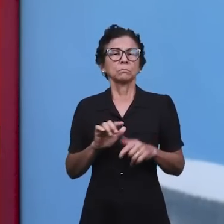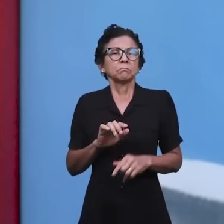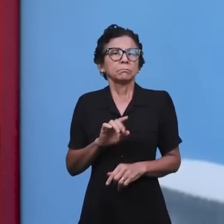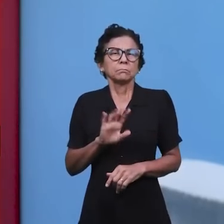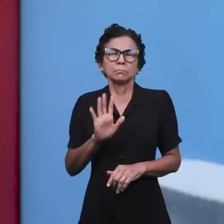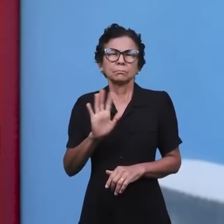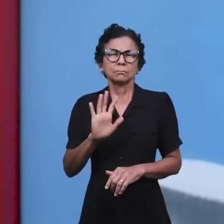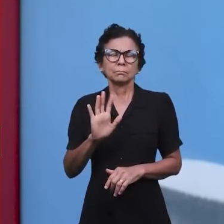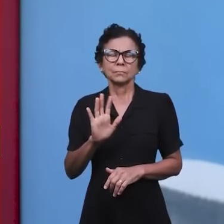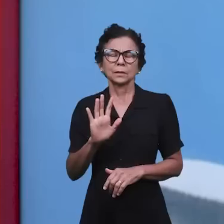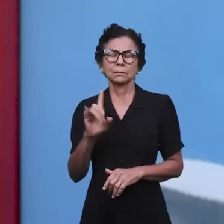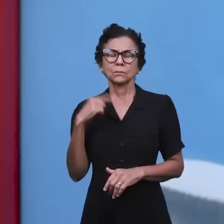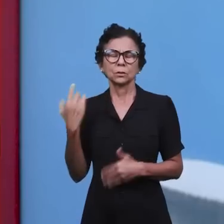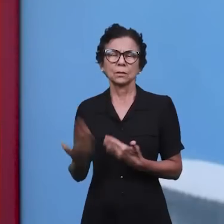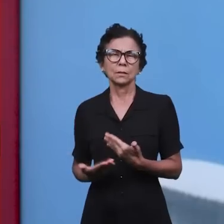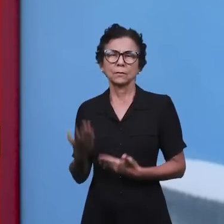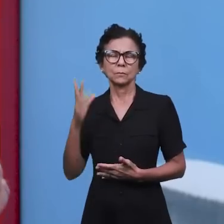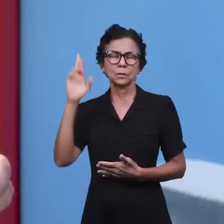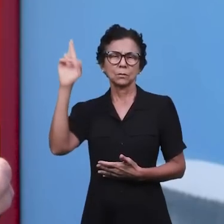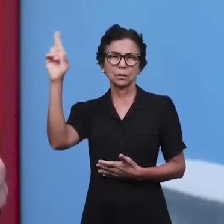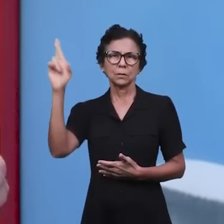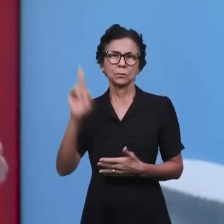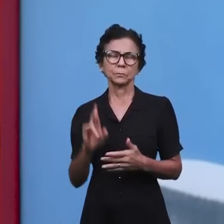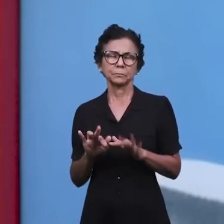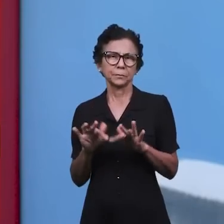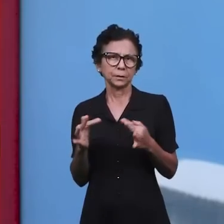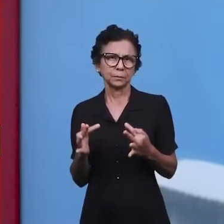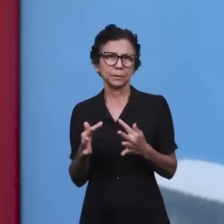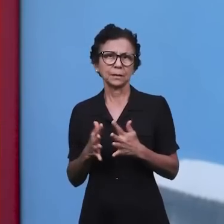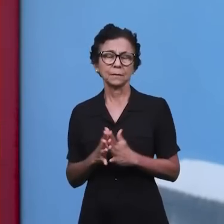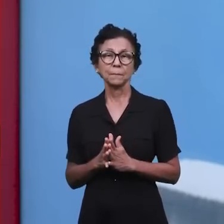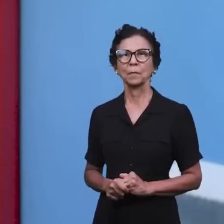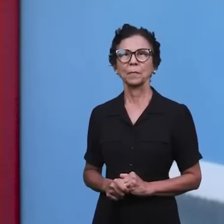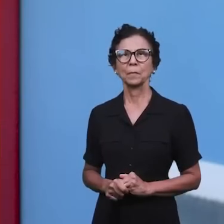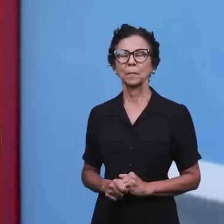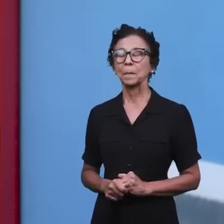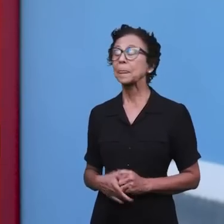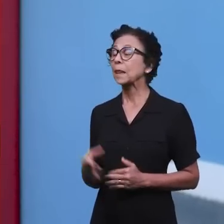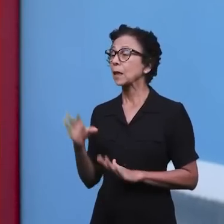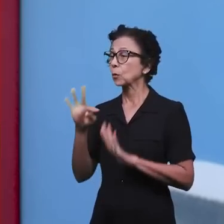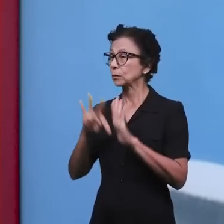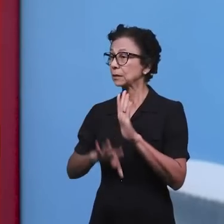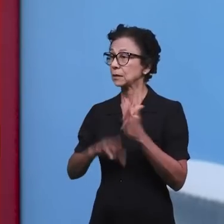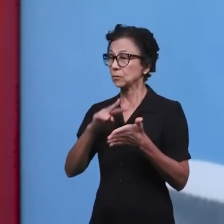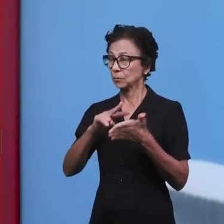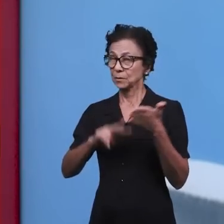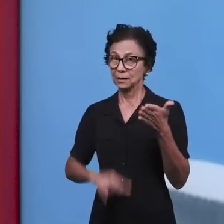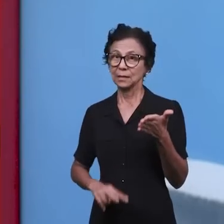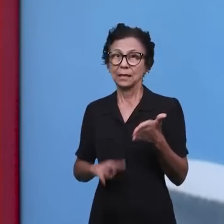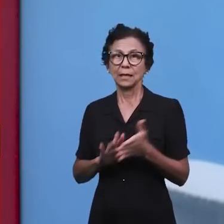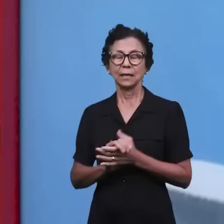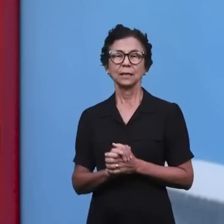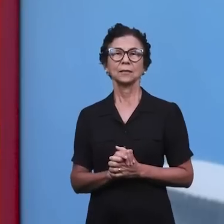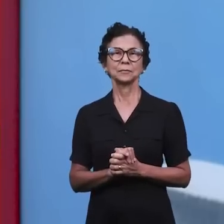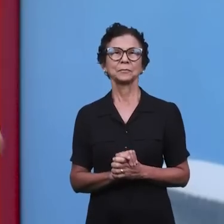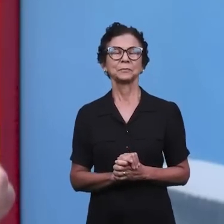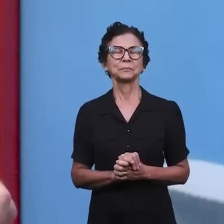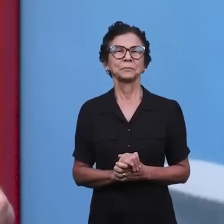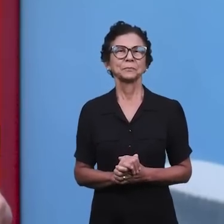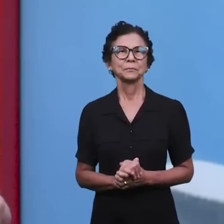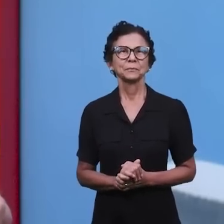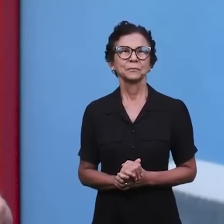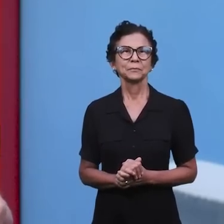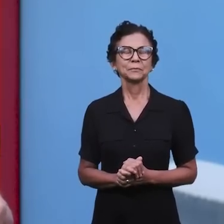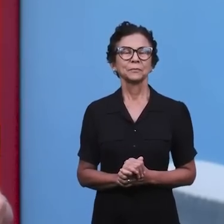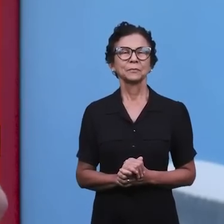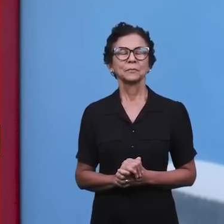nós servirmos ao Senhor. Eu estou introduzindo isso, Gilson, porque o texto que nós vamos ler, eles são muito propícios. Muito bom. O